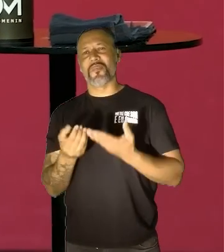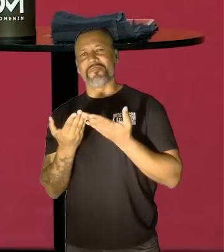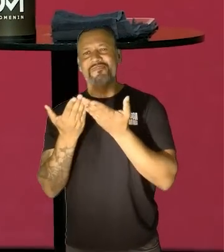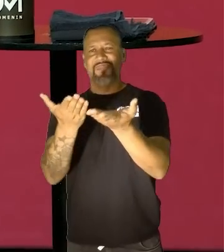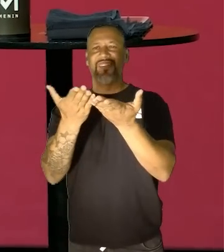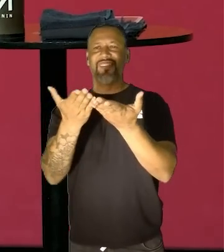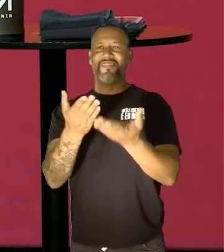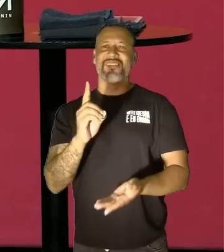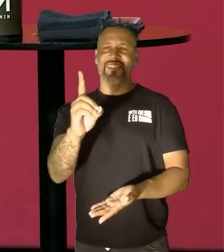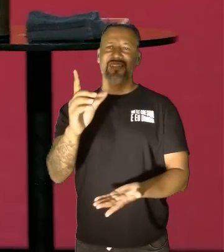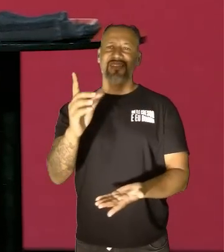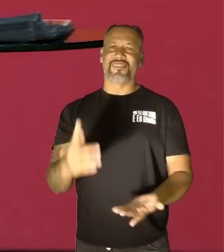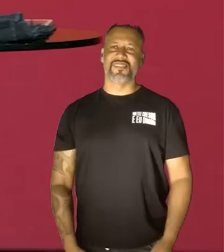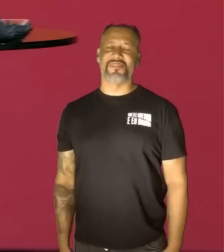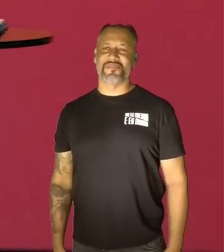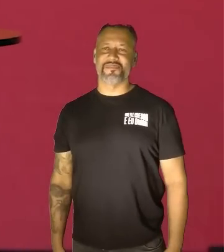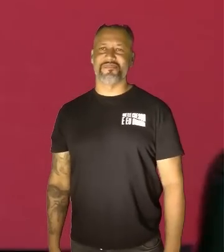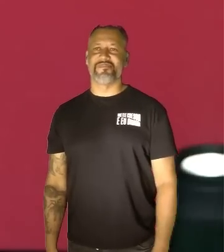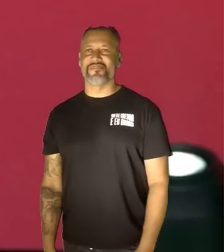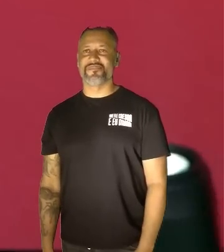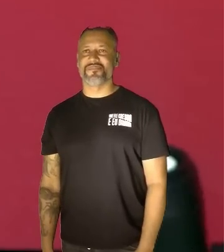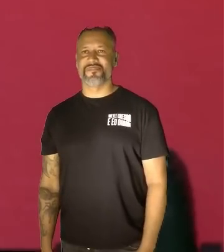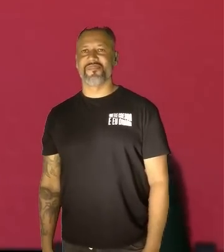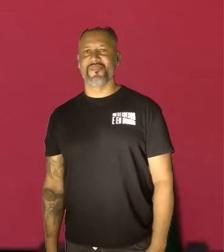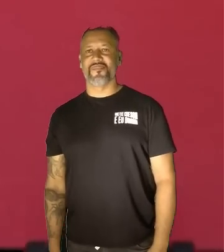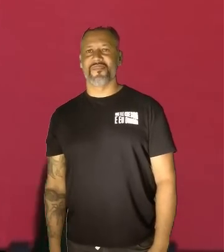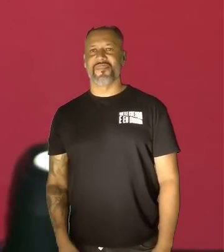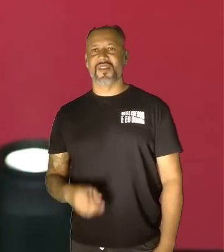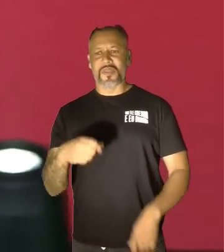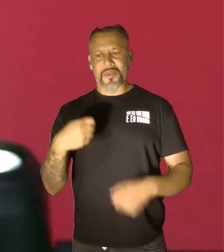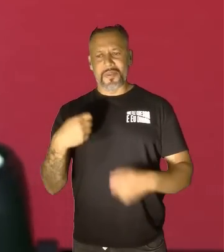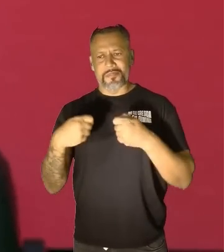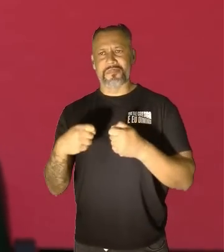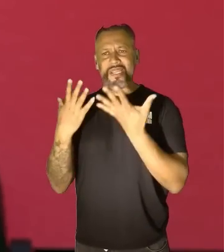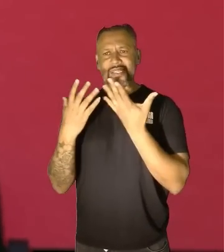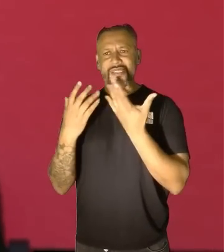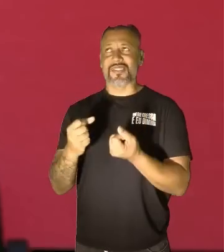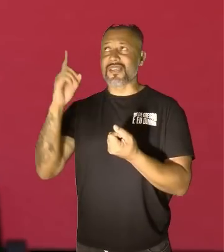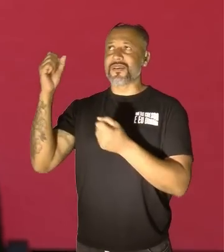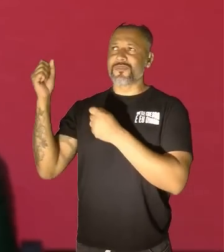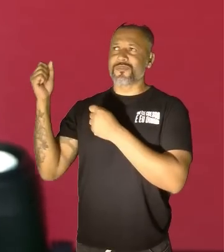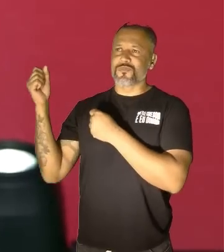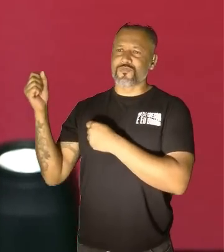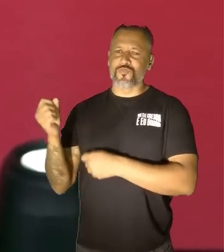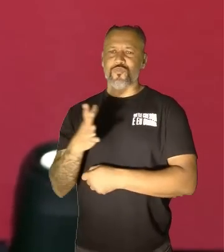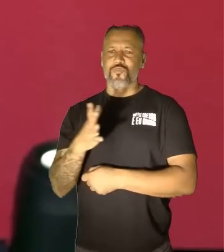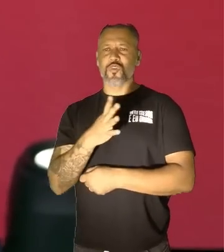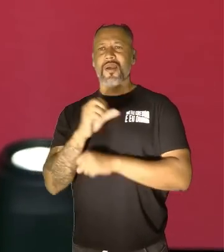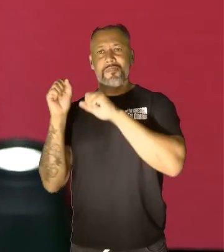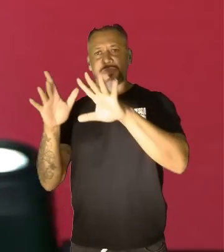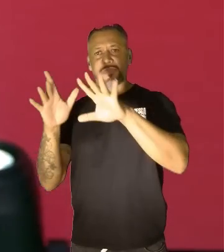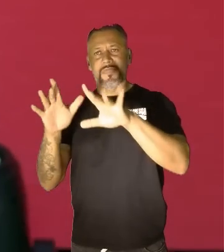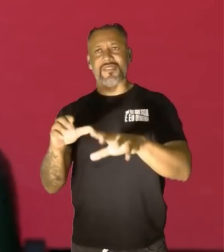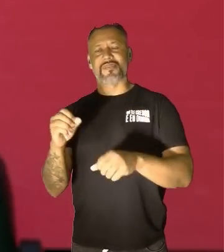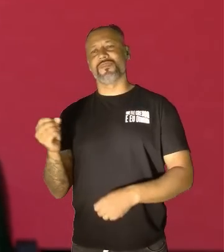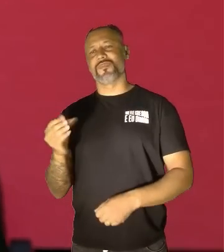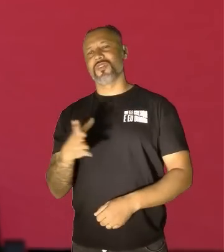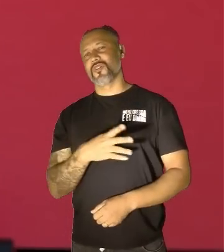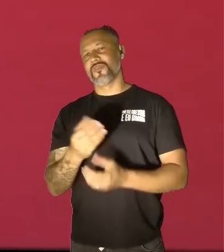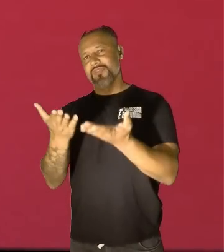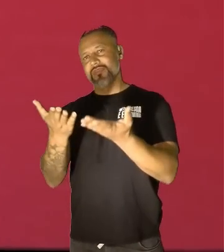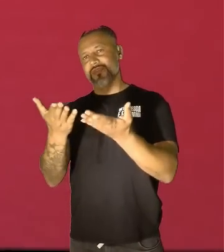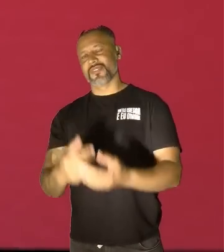te cabem mais. Não cabe. Tem lugar que você sentava que não te cabe mais.